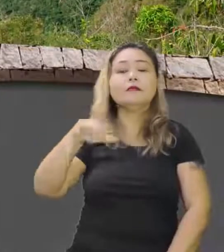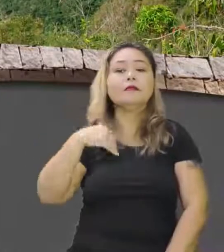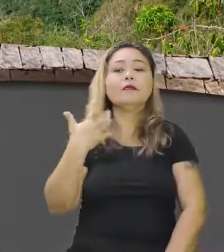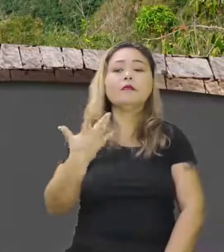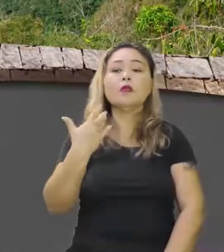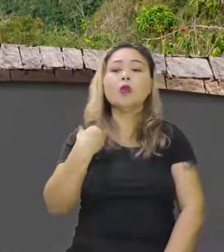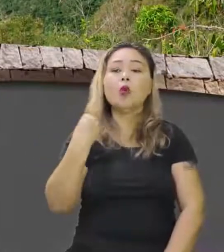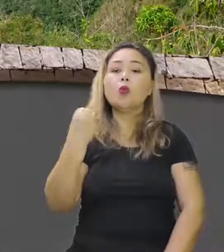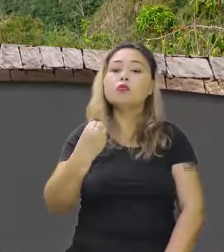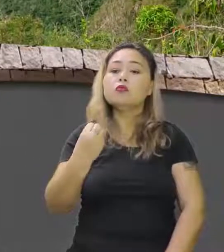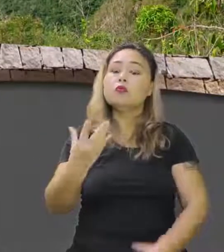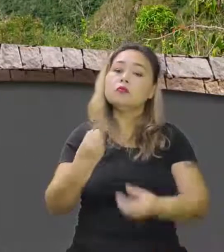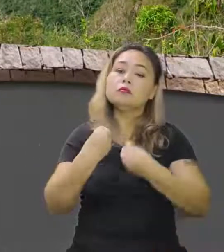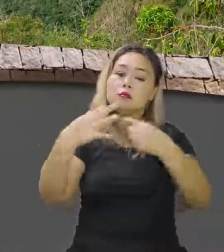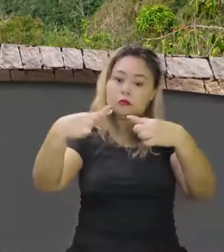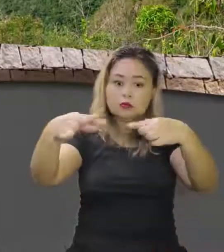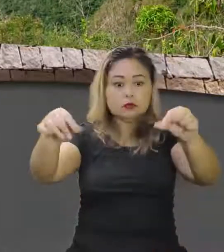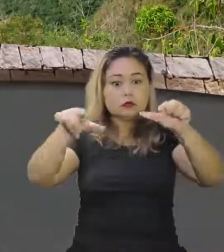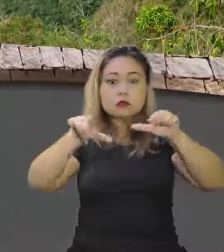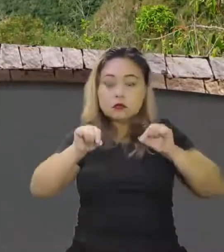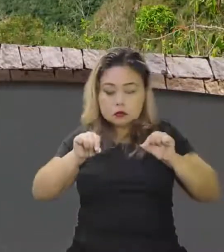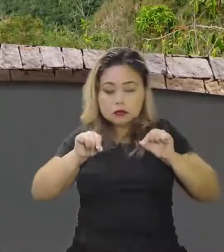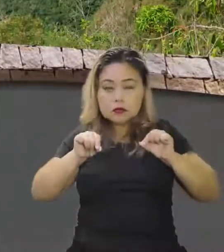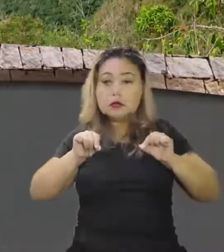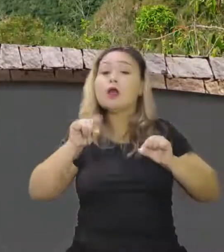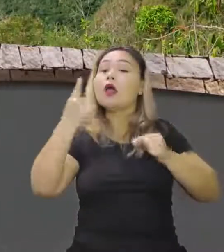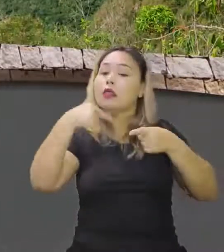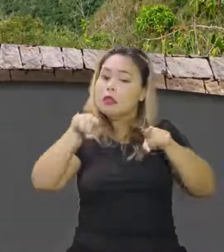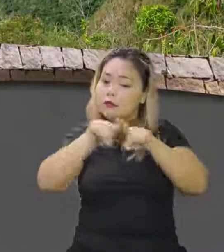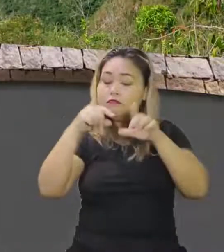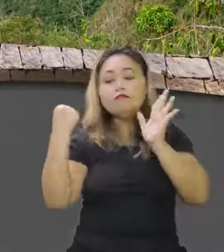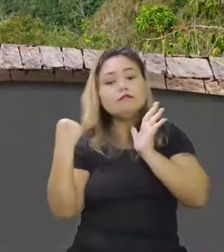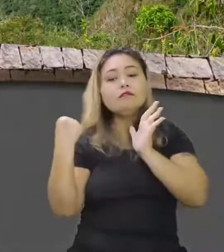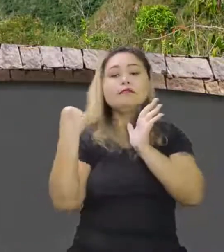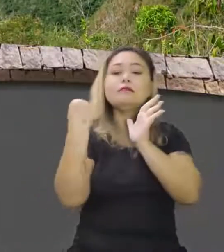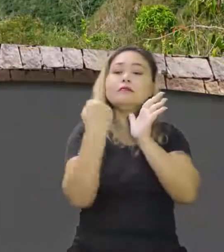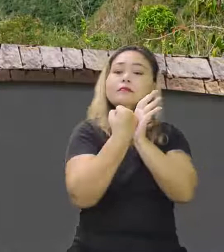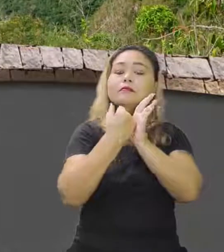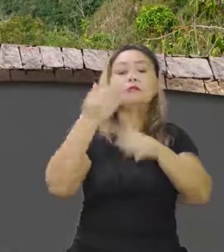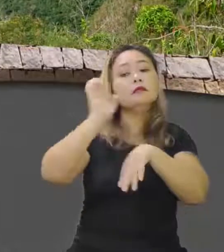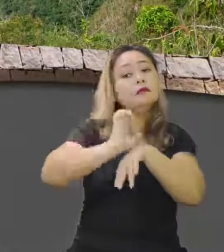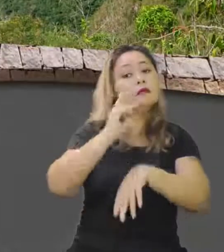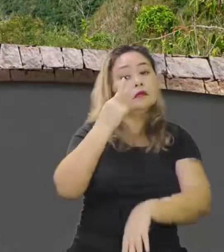Como o Forte Príncipe da Beira é um dos símbolos do estado de Rondônia.